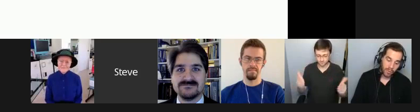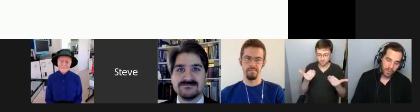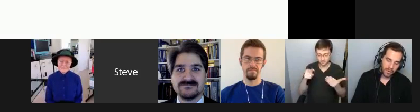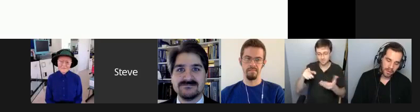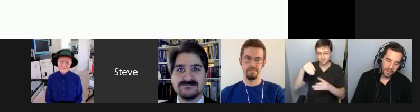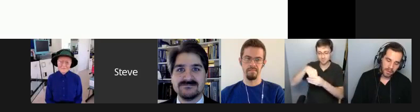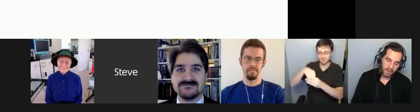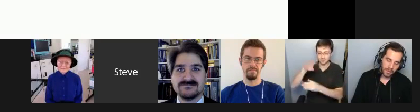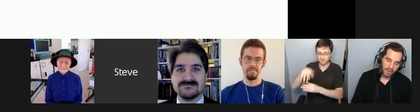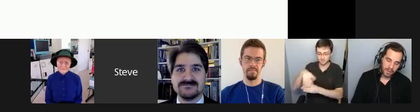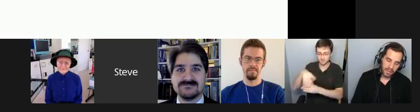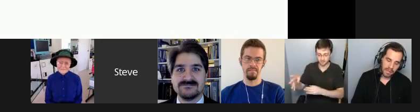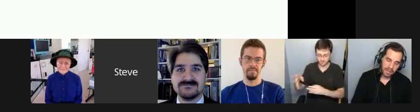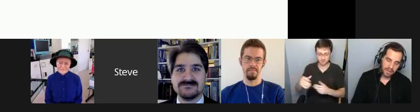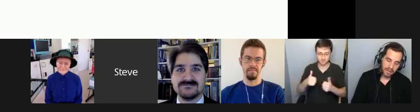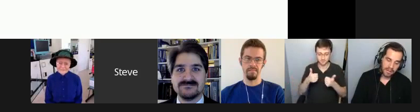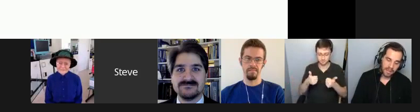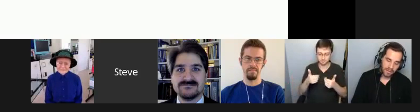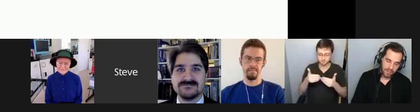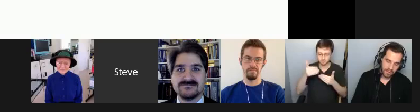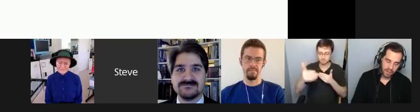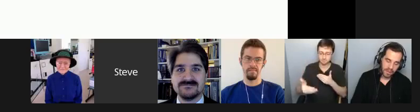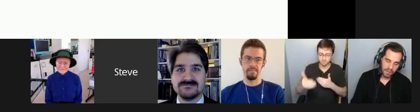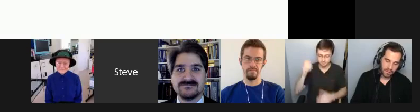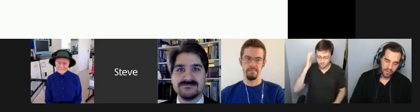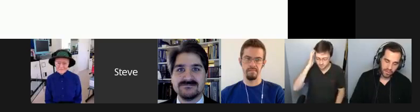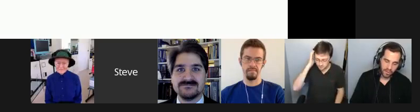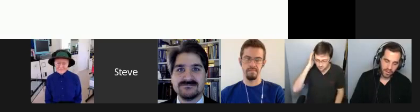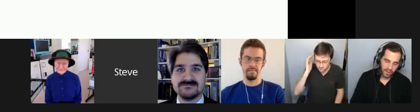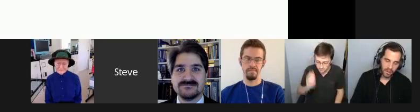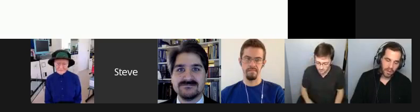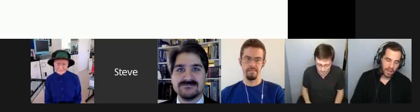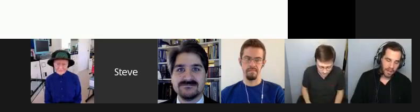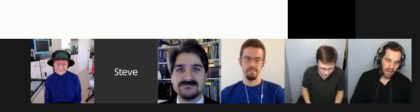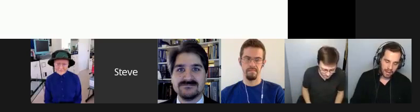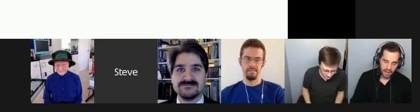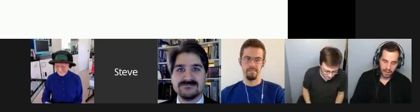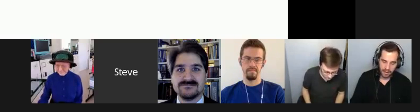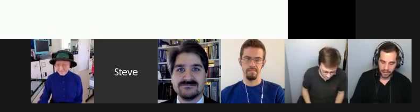na leitura desses textos. E isso foi